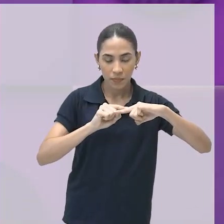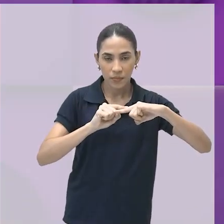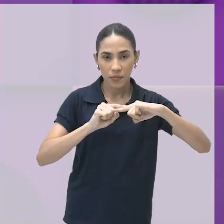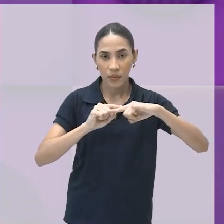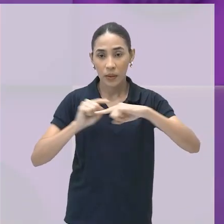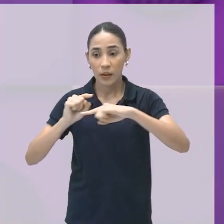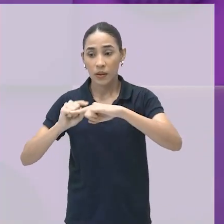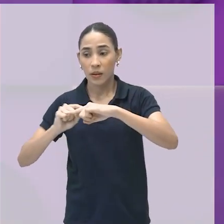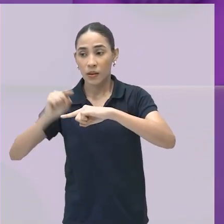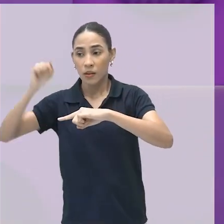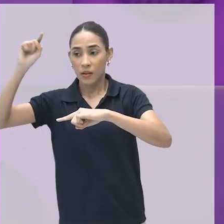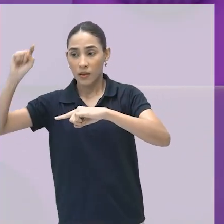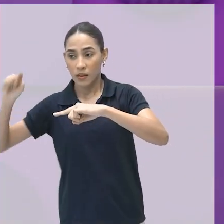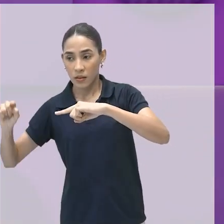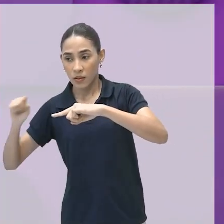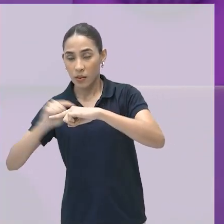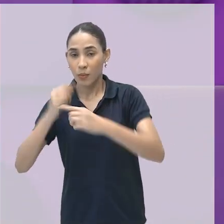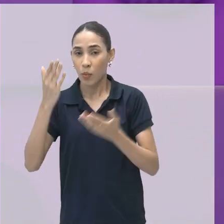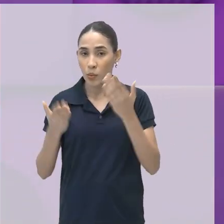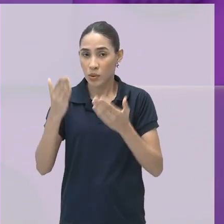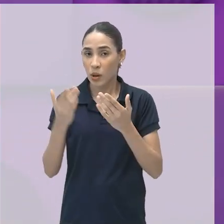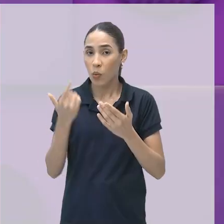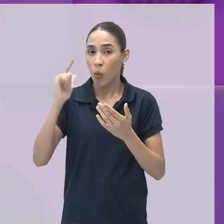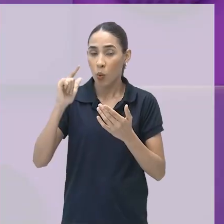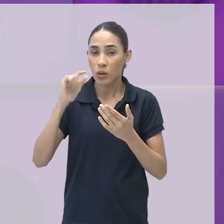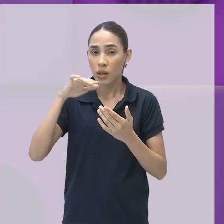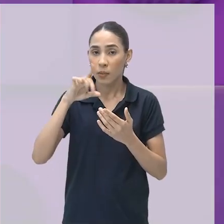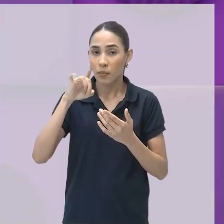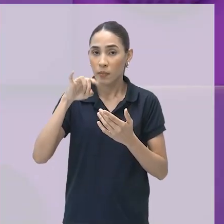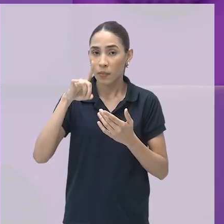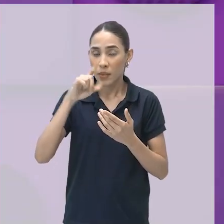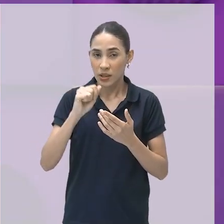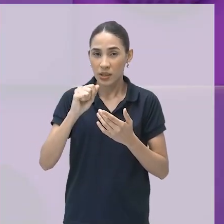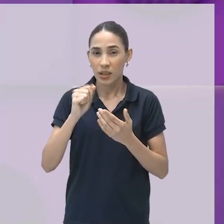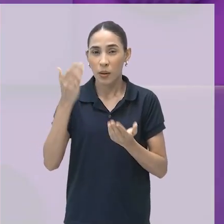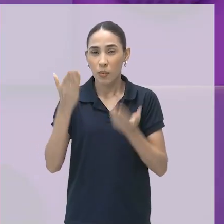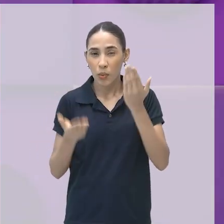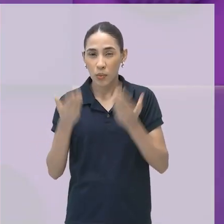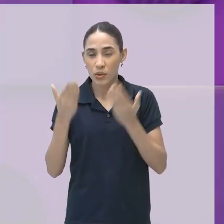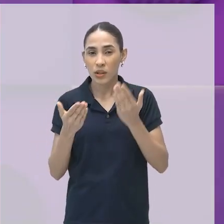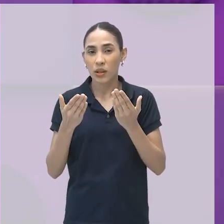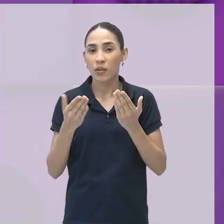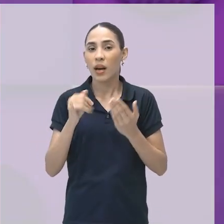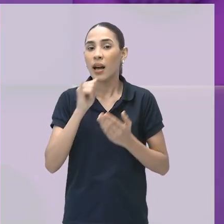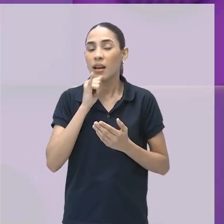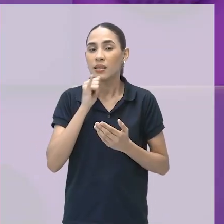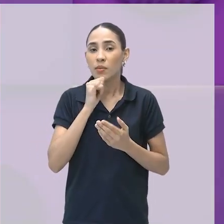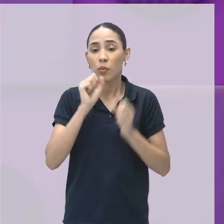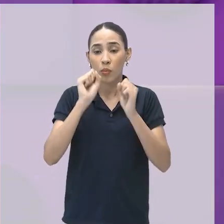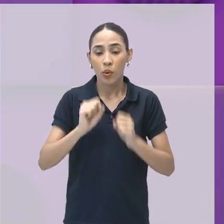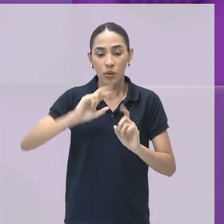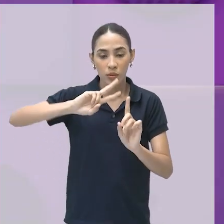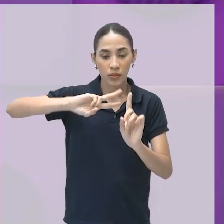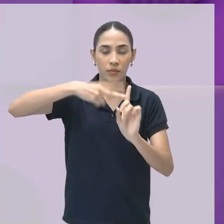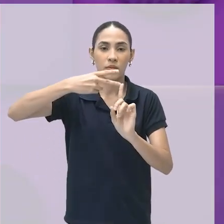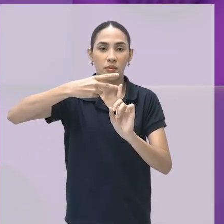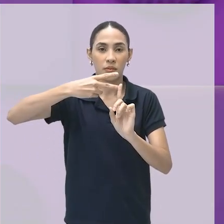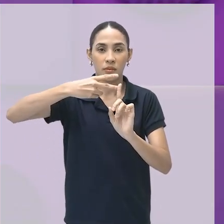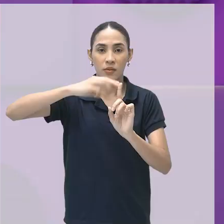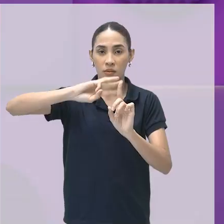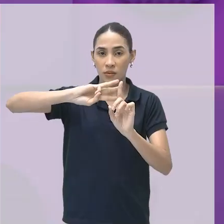que é proporcional ou menor com outras medidas. Esse proporcional ele pode ser o dobro, o